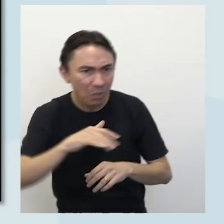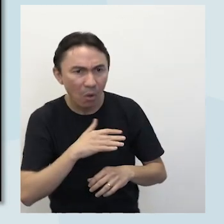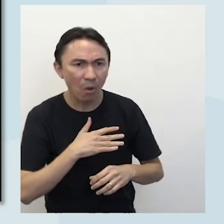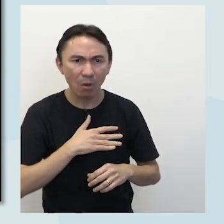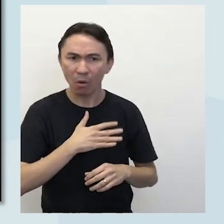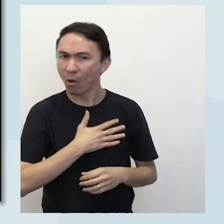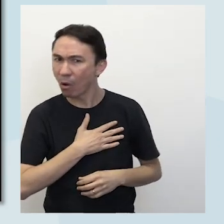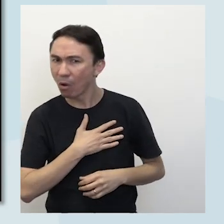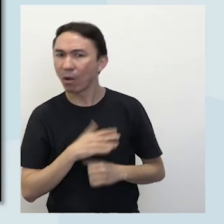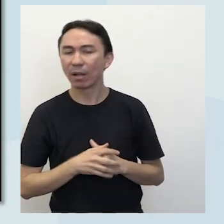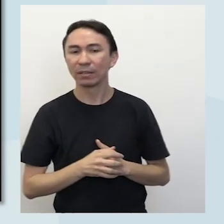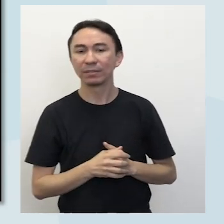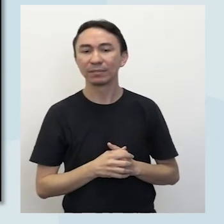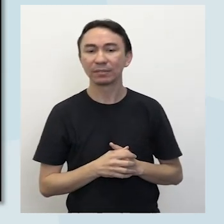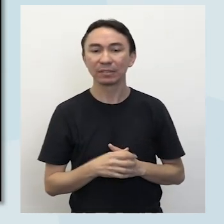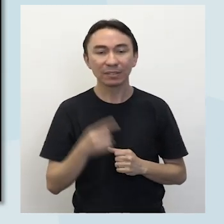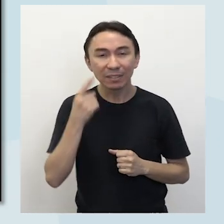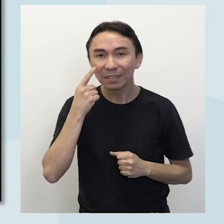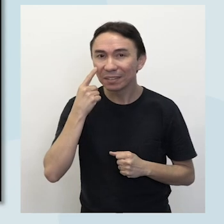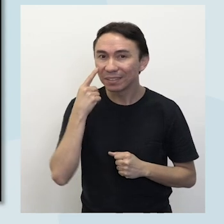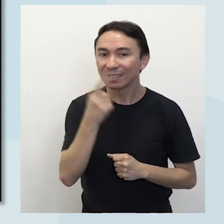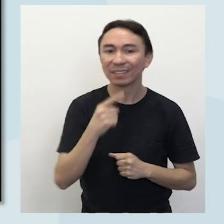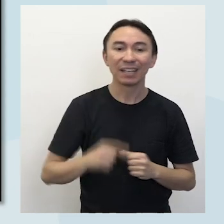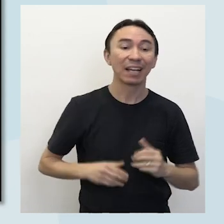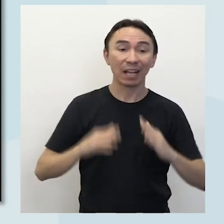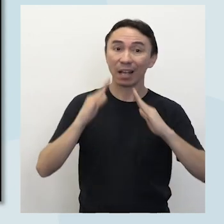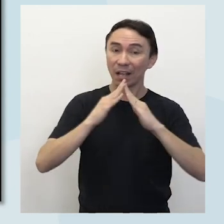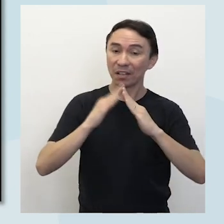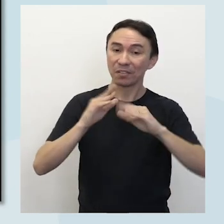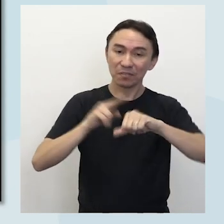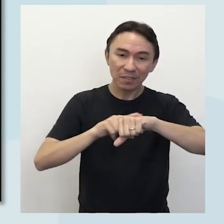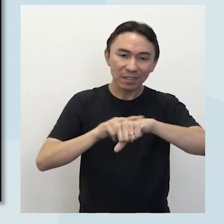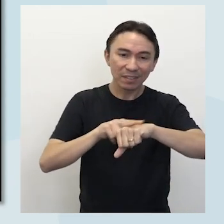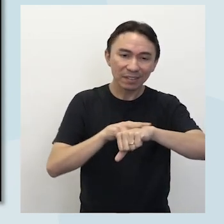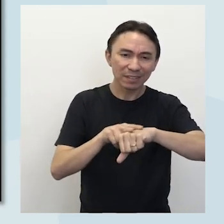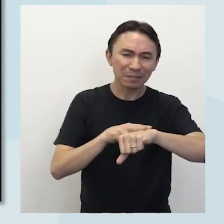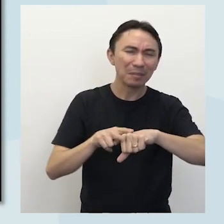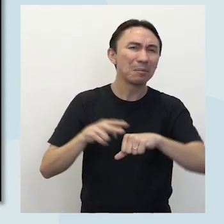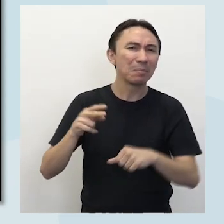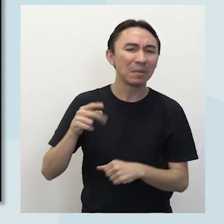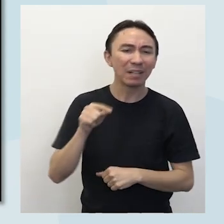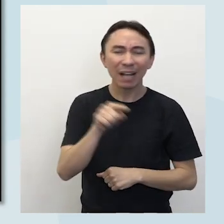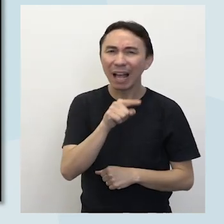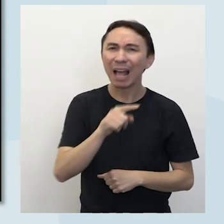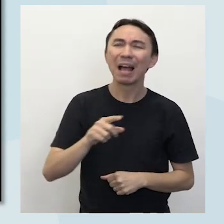aí aparece a Casa Verde, que é o nome da Casa de Orates. Casa de Orates é um nome antigo para